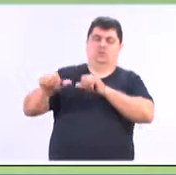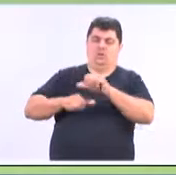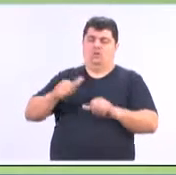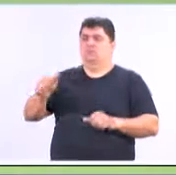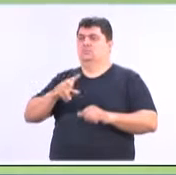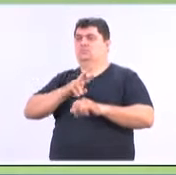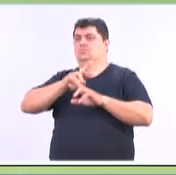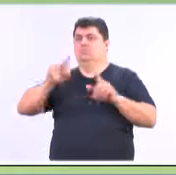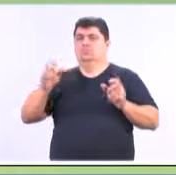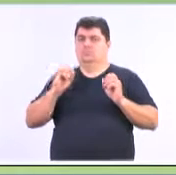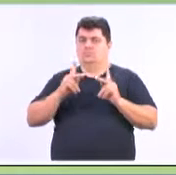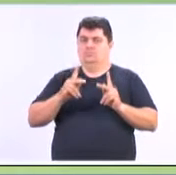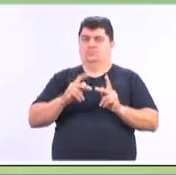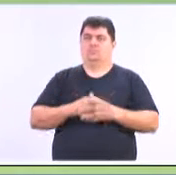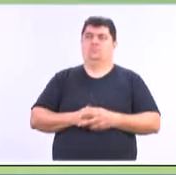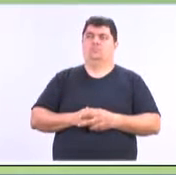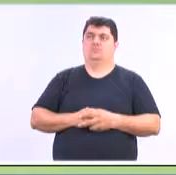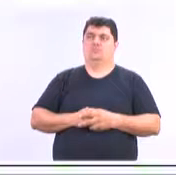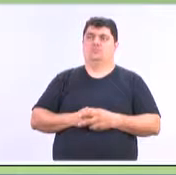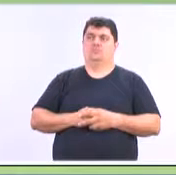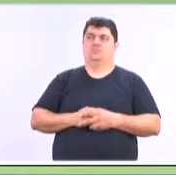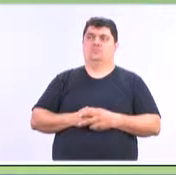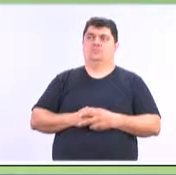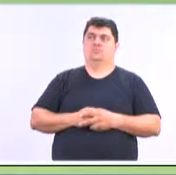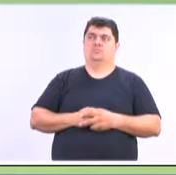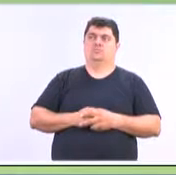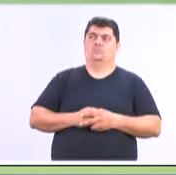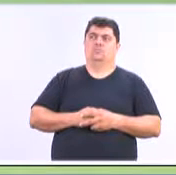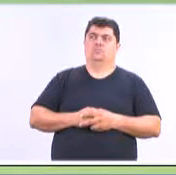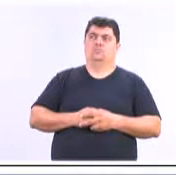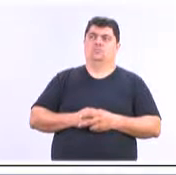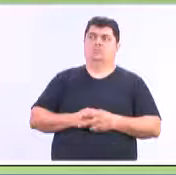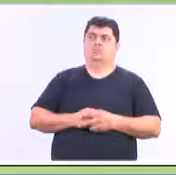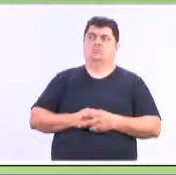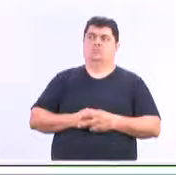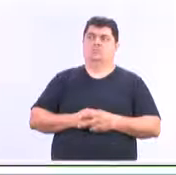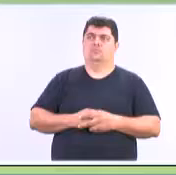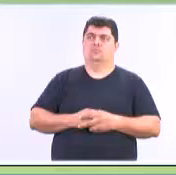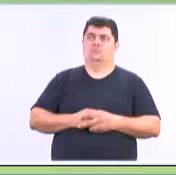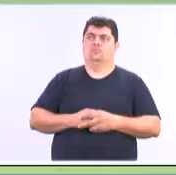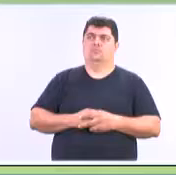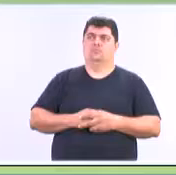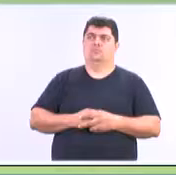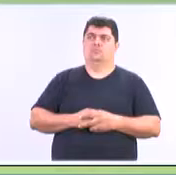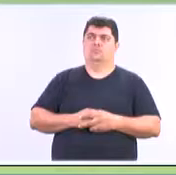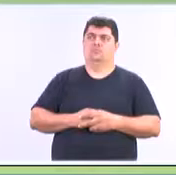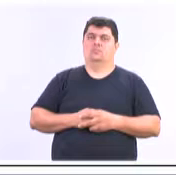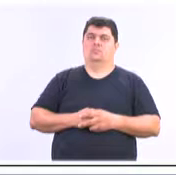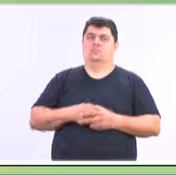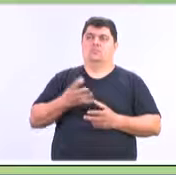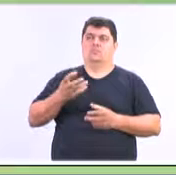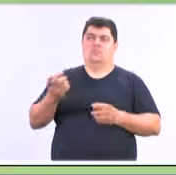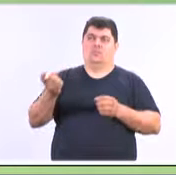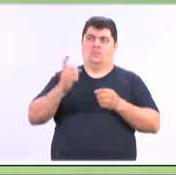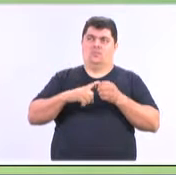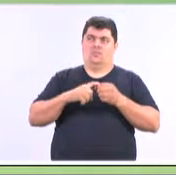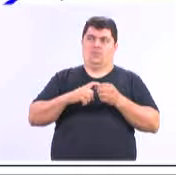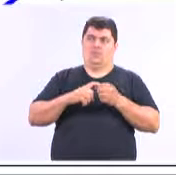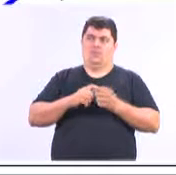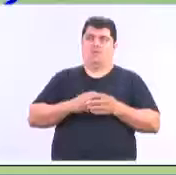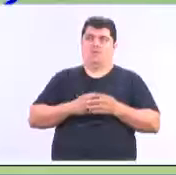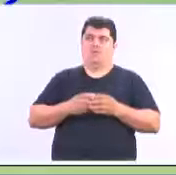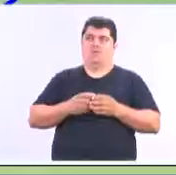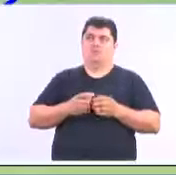vendas. Ok? Vamos para a próxima questão, que a gente quer voltar um